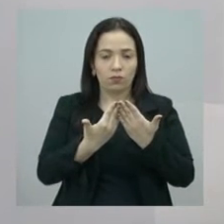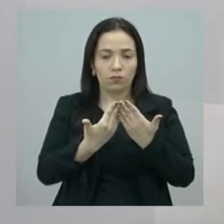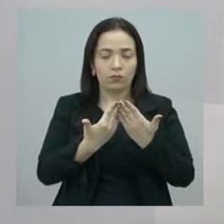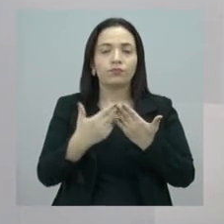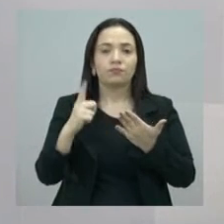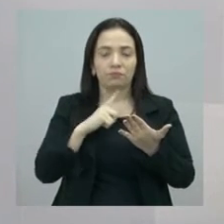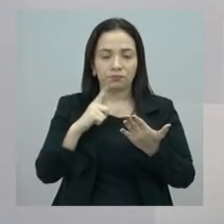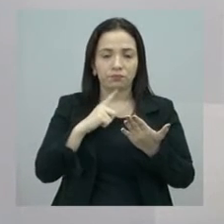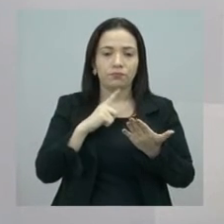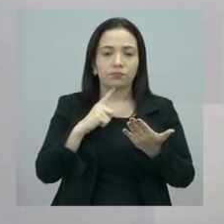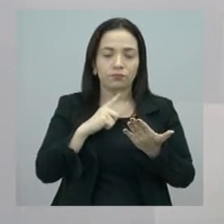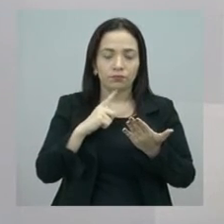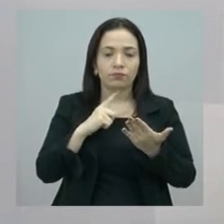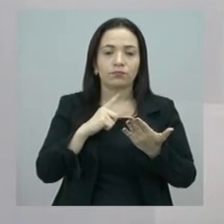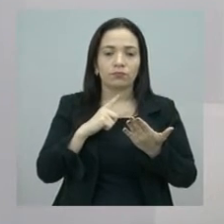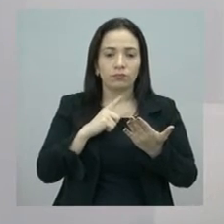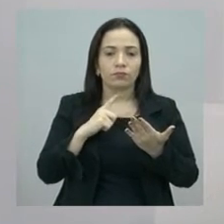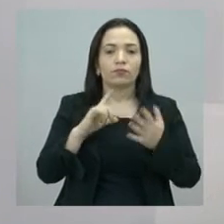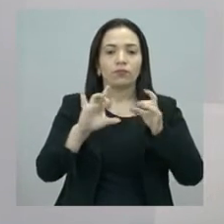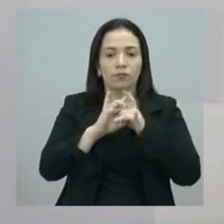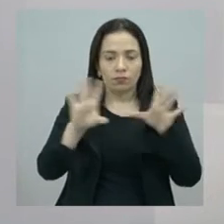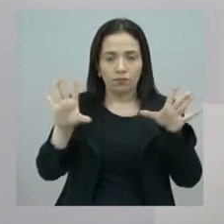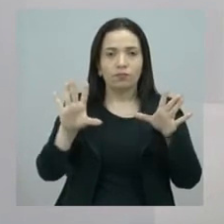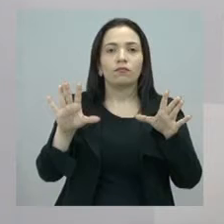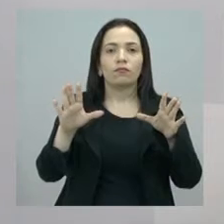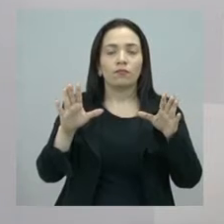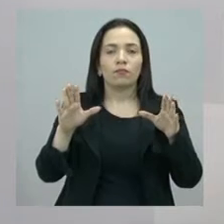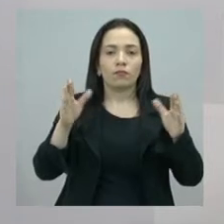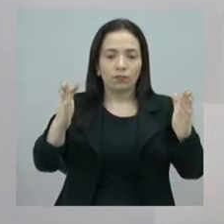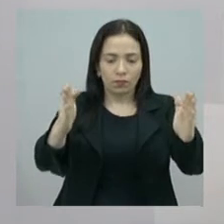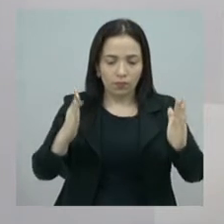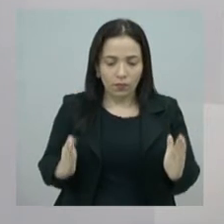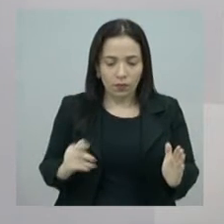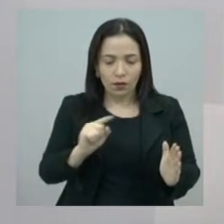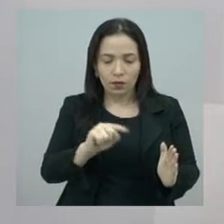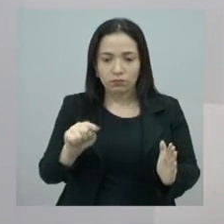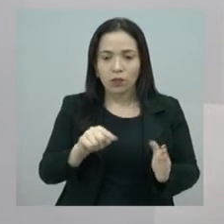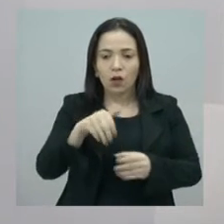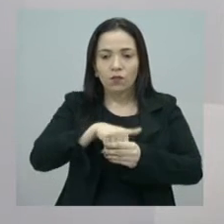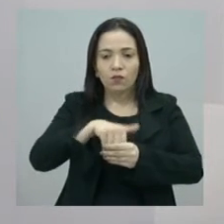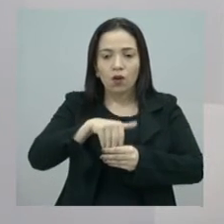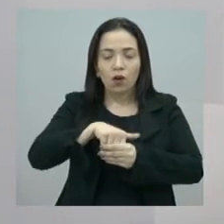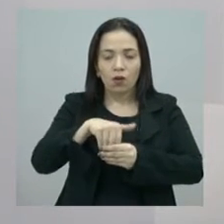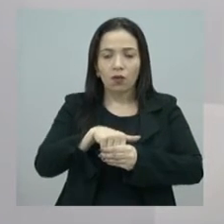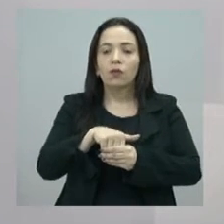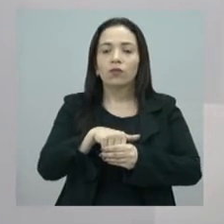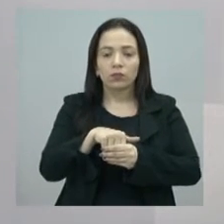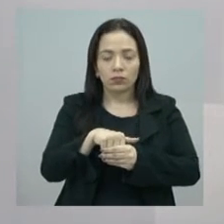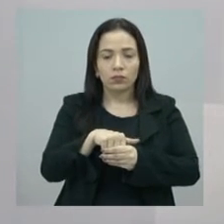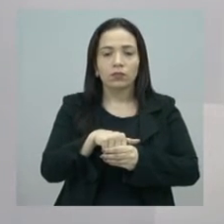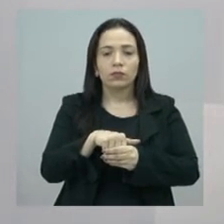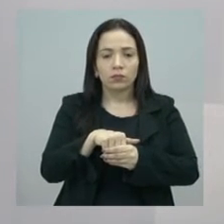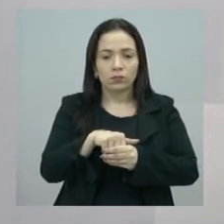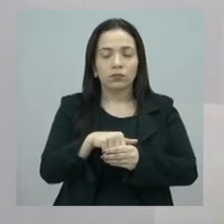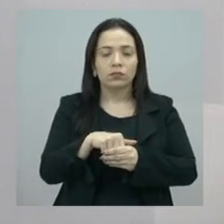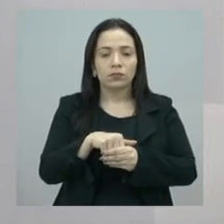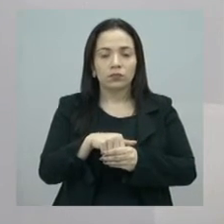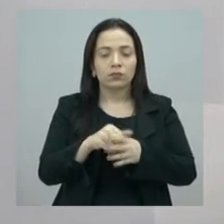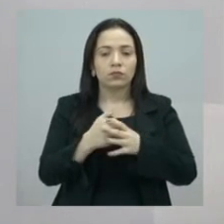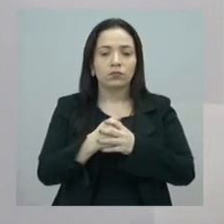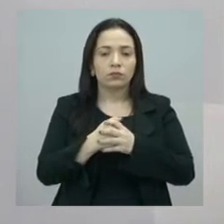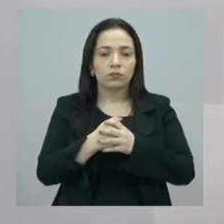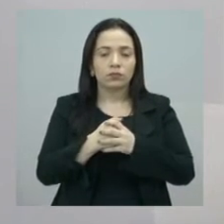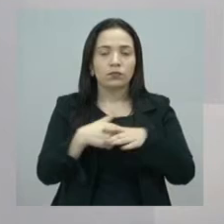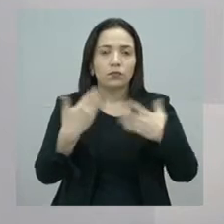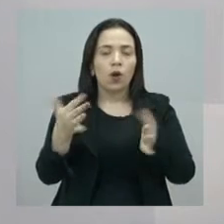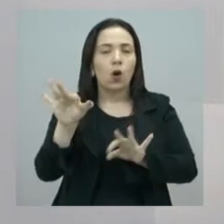que estarão recebendo as urnas, né? Que são os prédios onde terão várias sessões. Então,